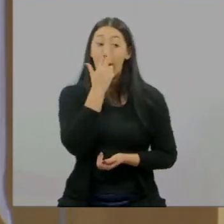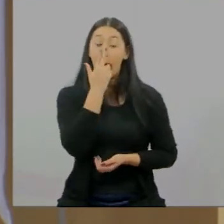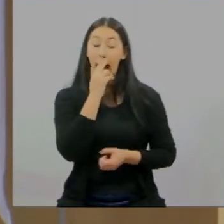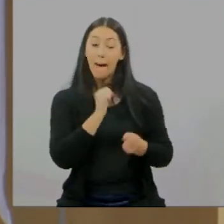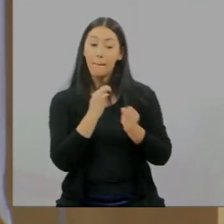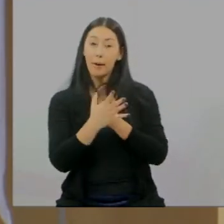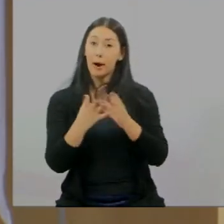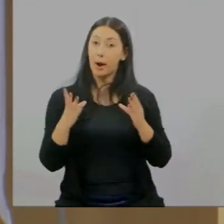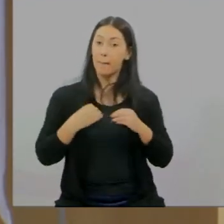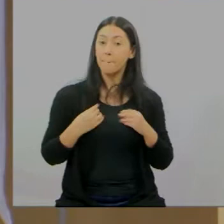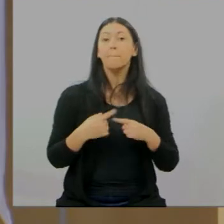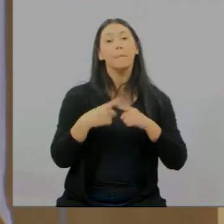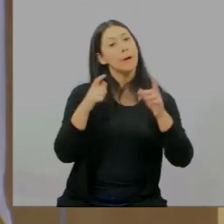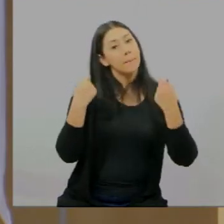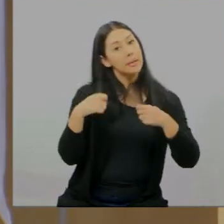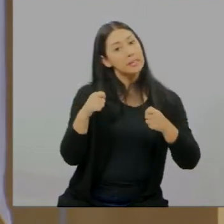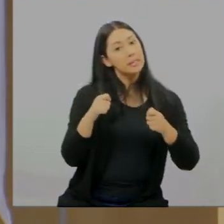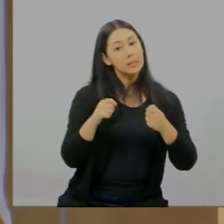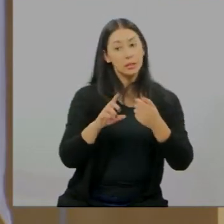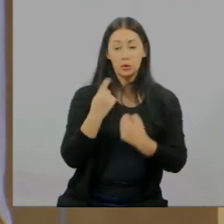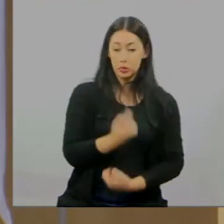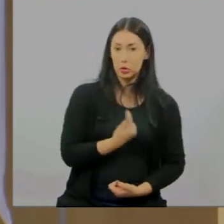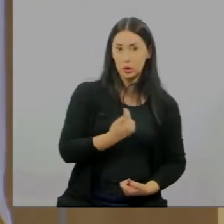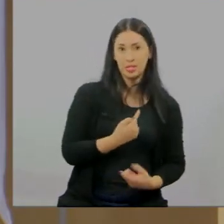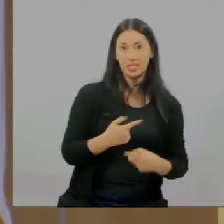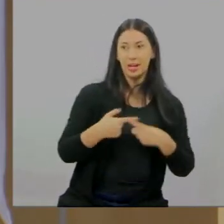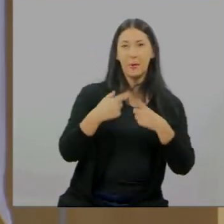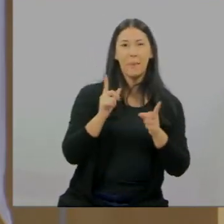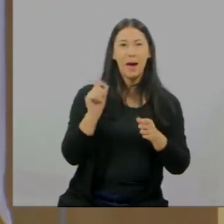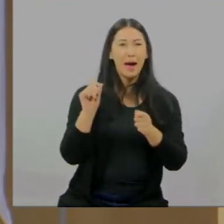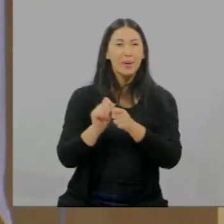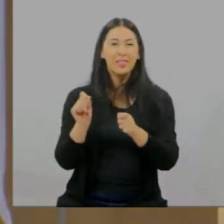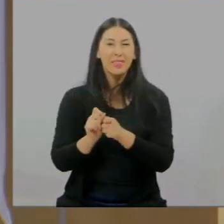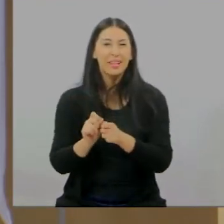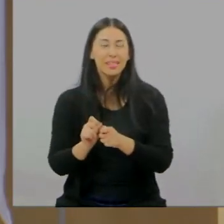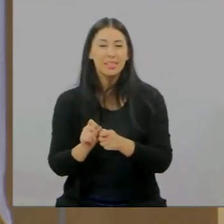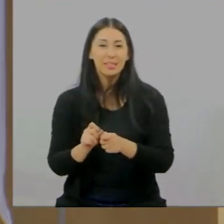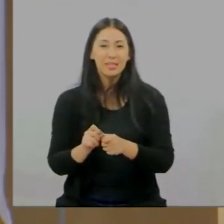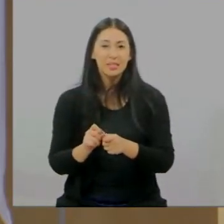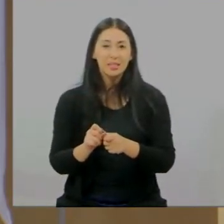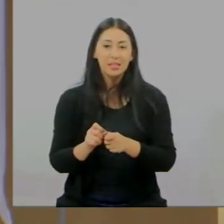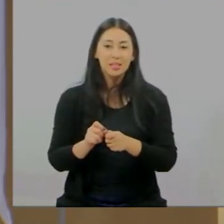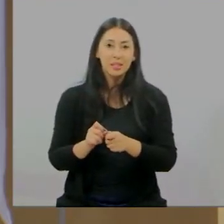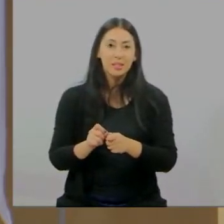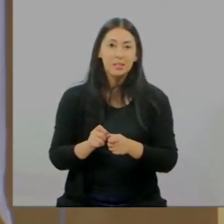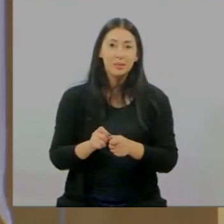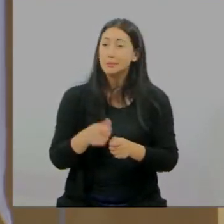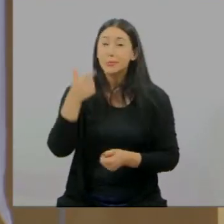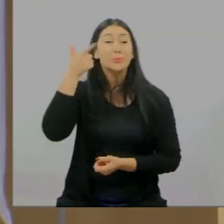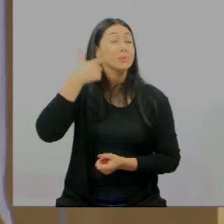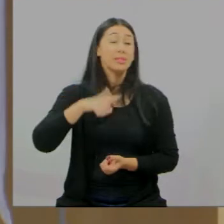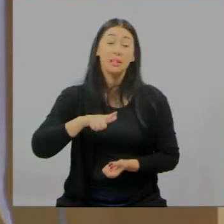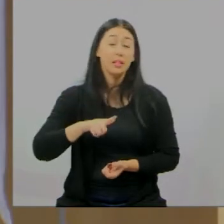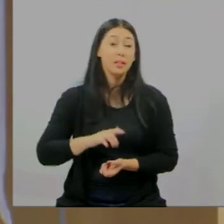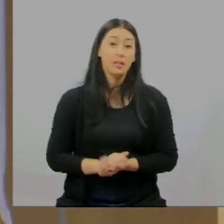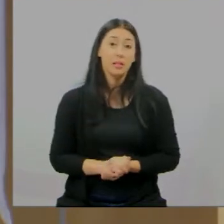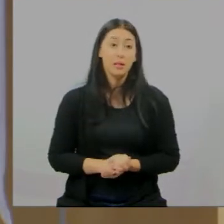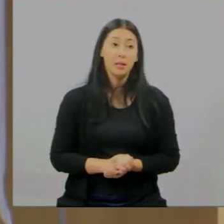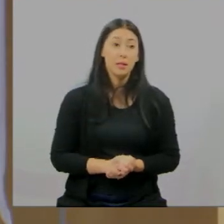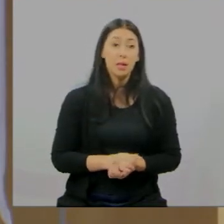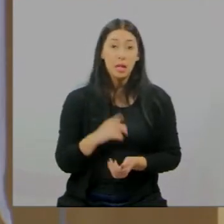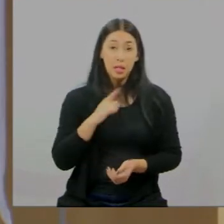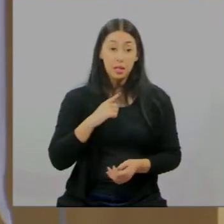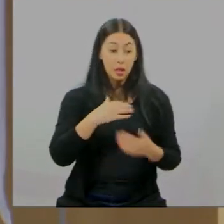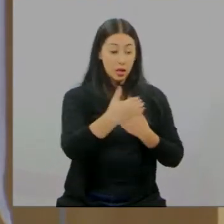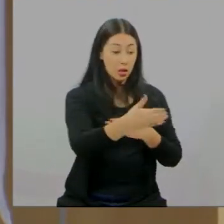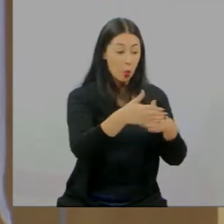devem fazer isolamento, não tem essa mesma condição que eu dei para minha sobrinha. Ficar num quarto,